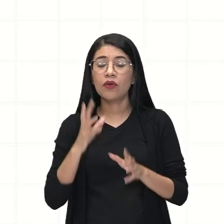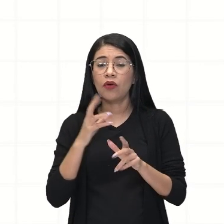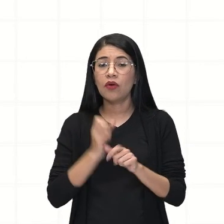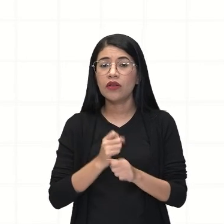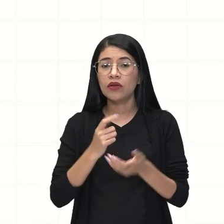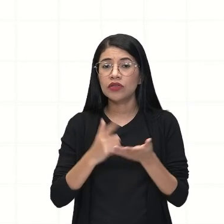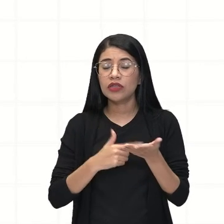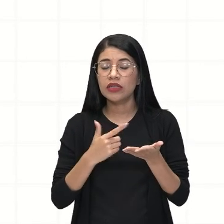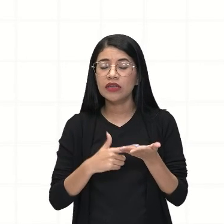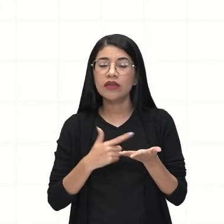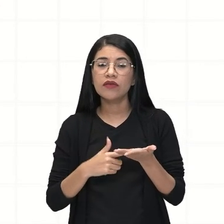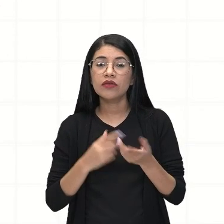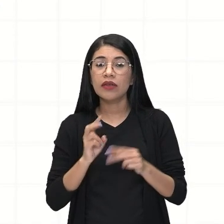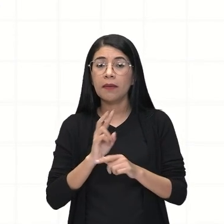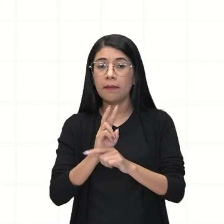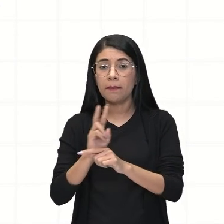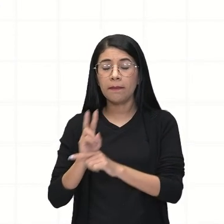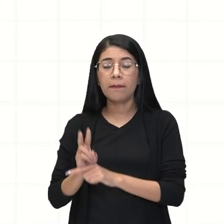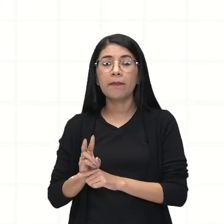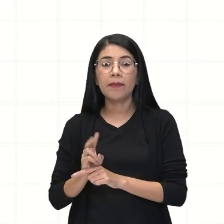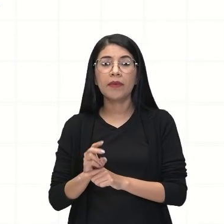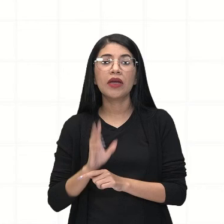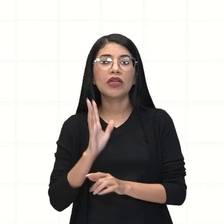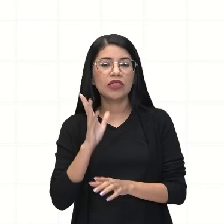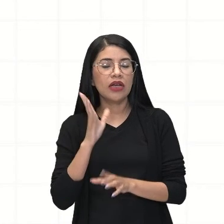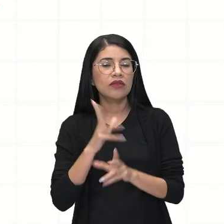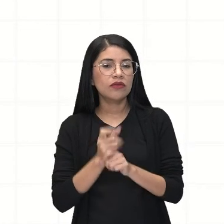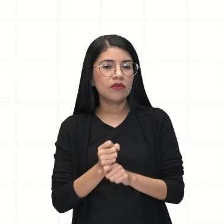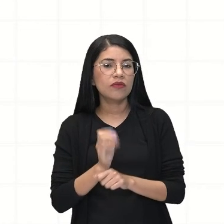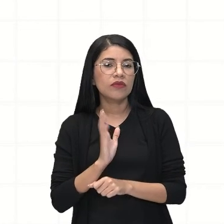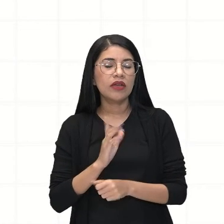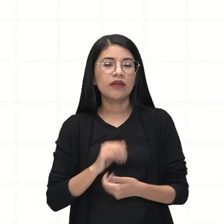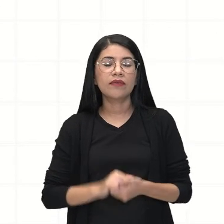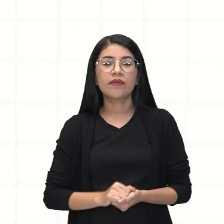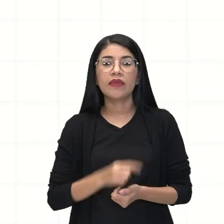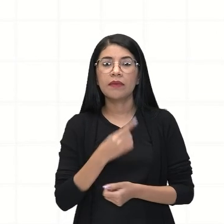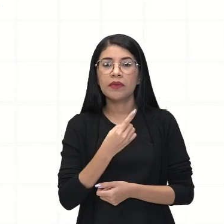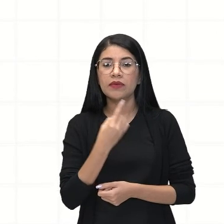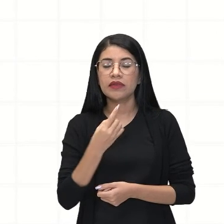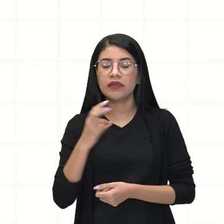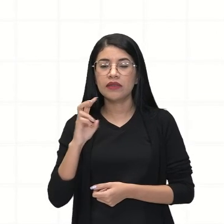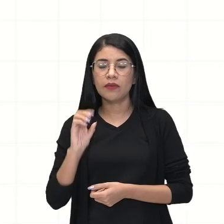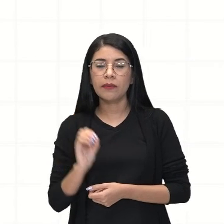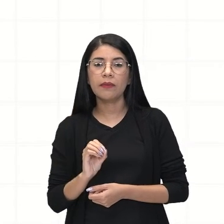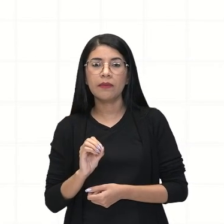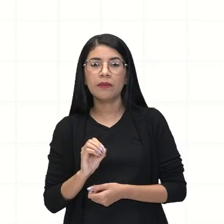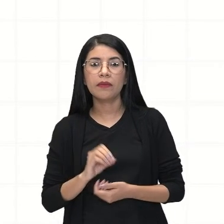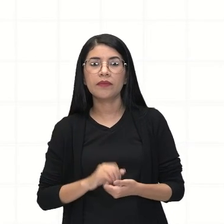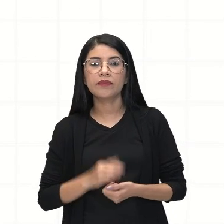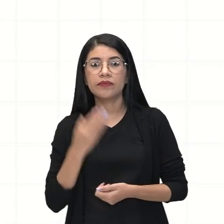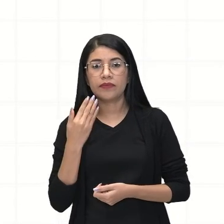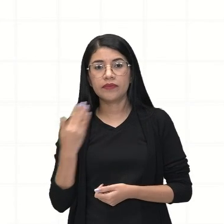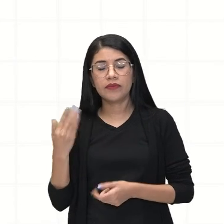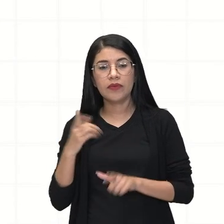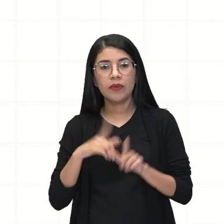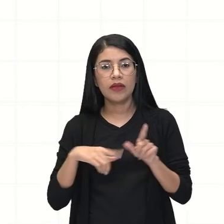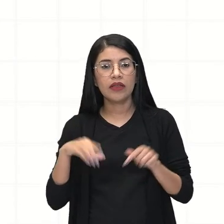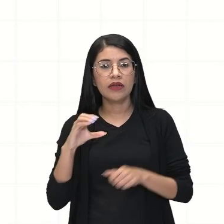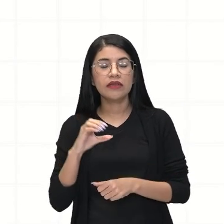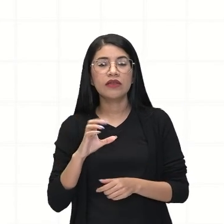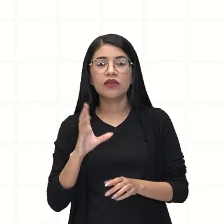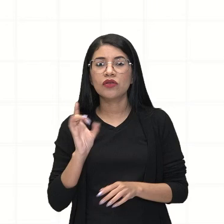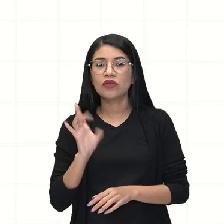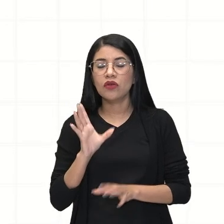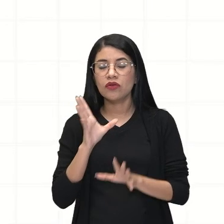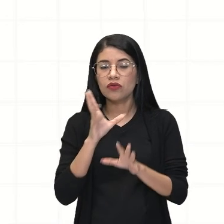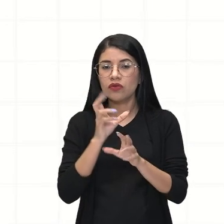no total? Bem, a gente já tem aí a soma, né? Que é exatamente 1.150. Então, aqui a letra C, era só a